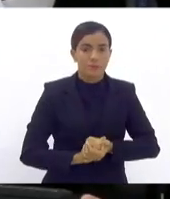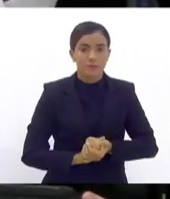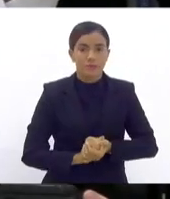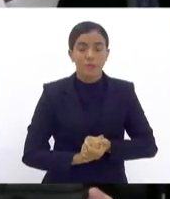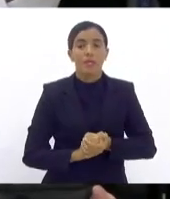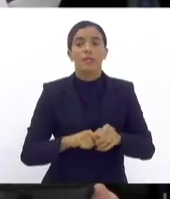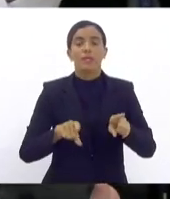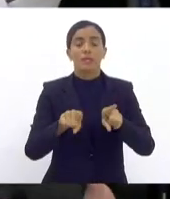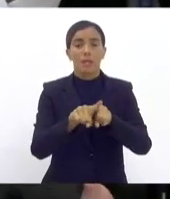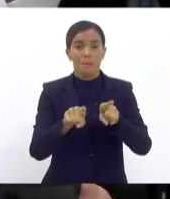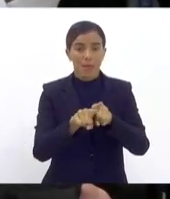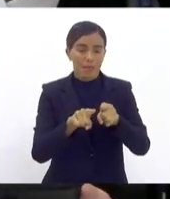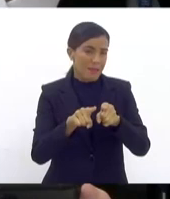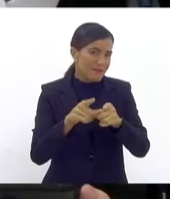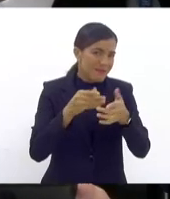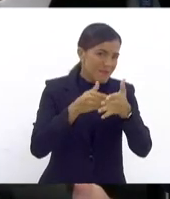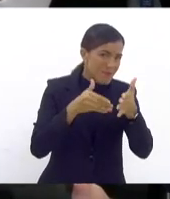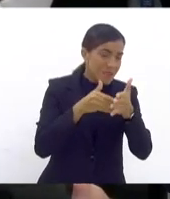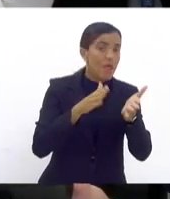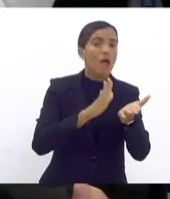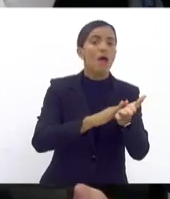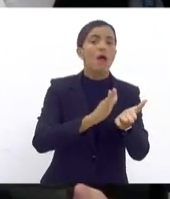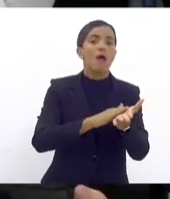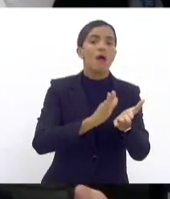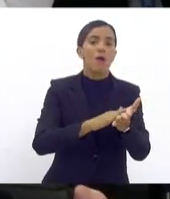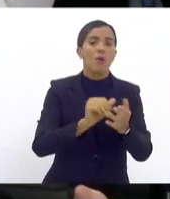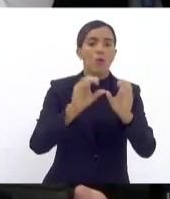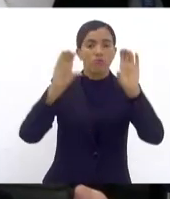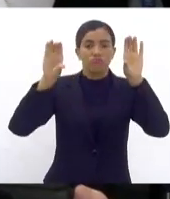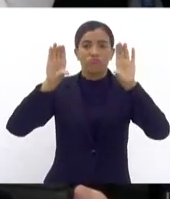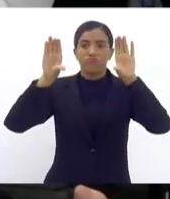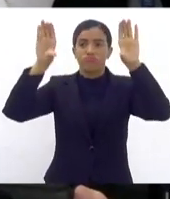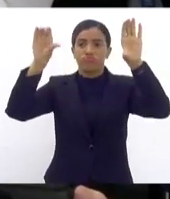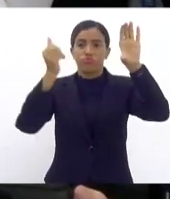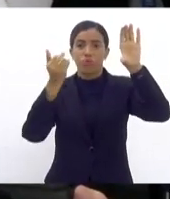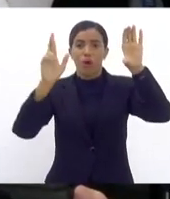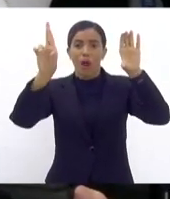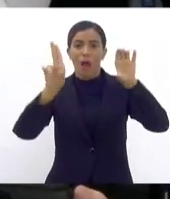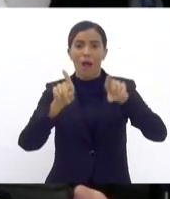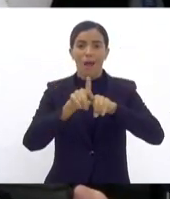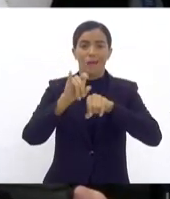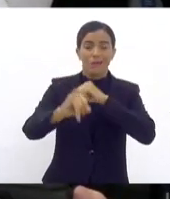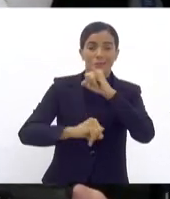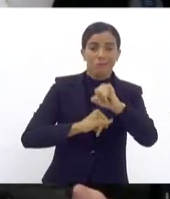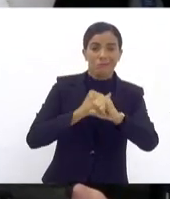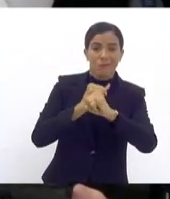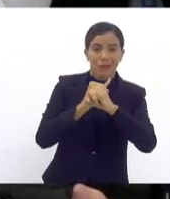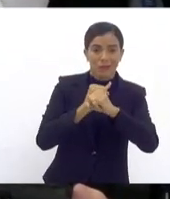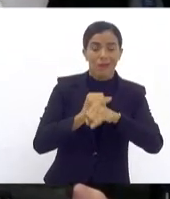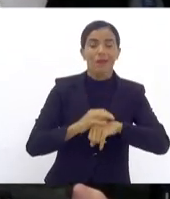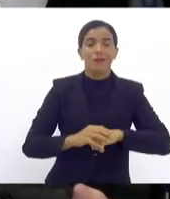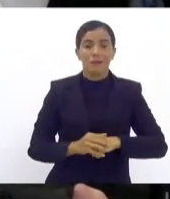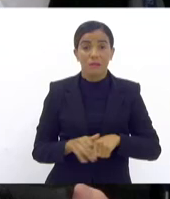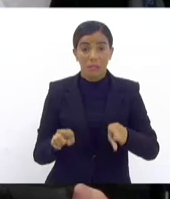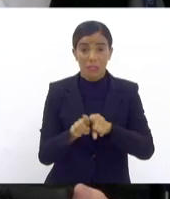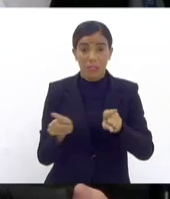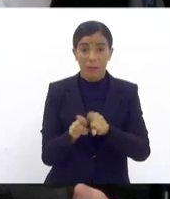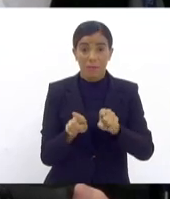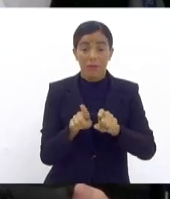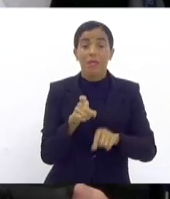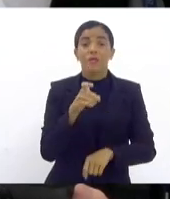limitando a vedação à cobrança do ar-condicionado, da televisão, da internet e do